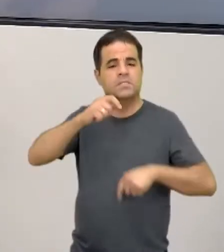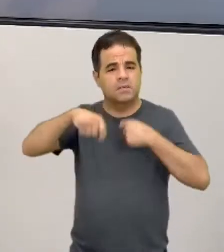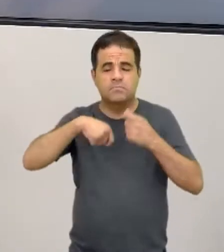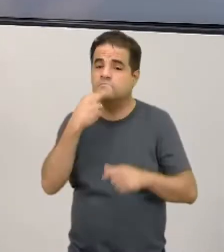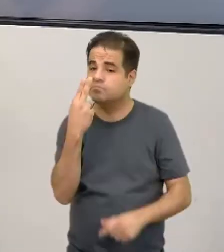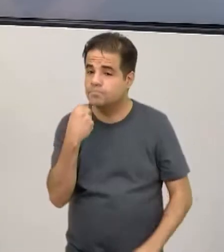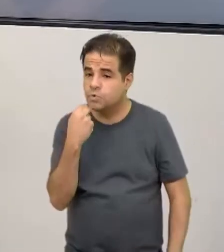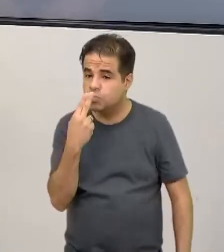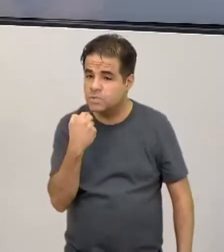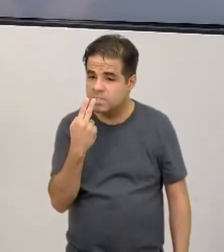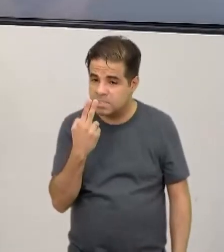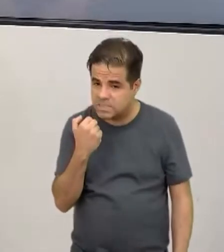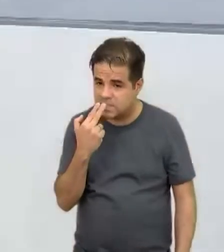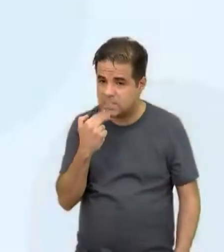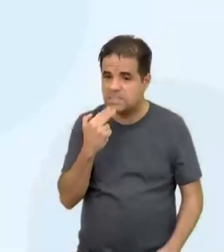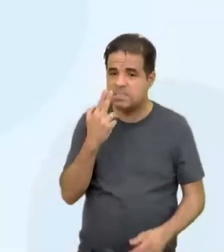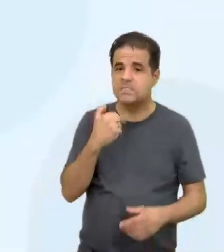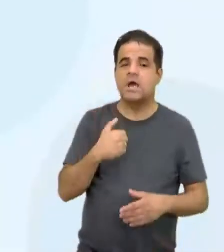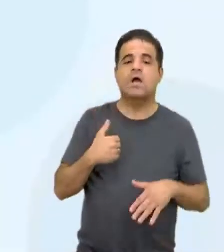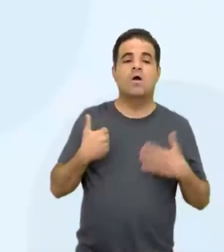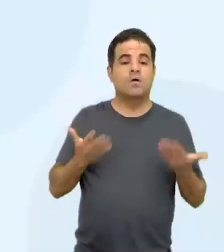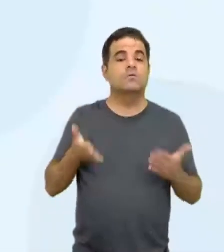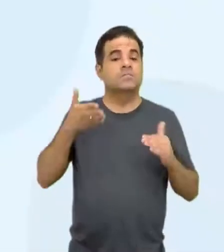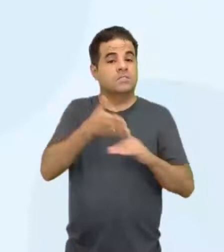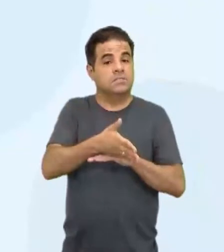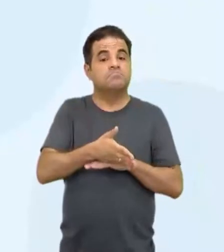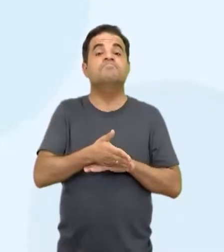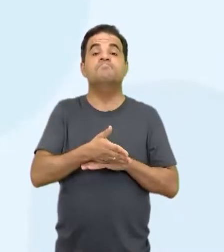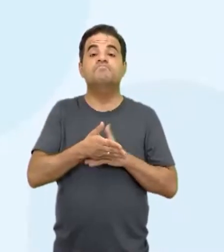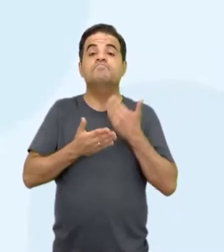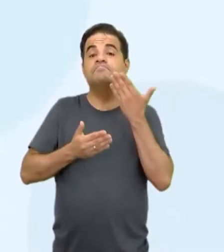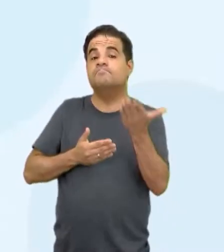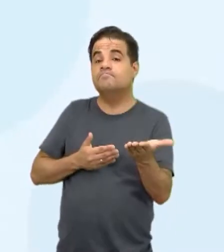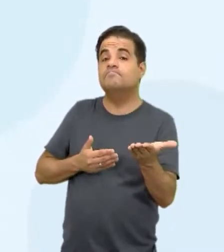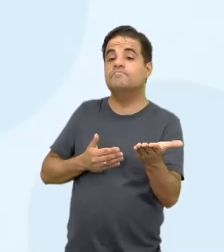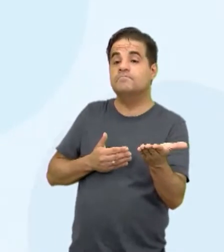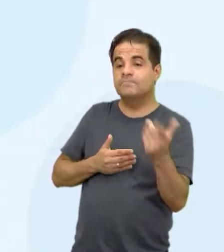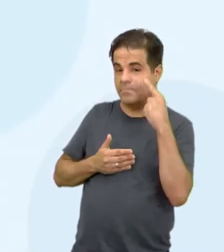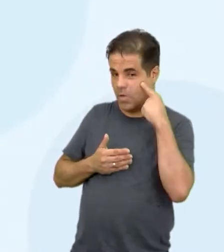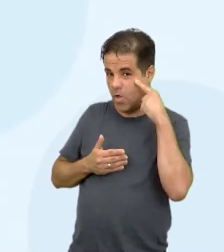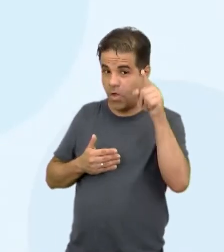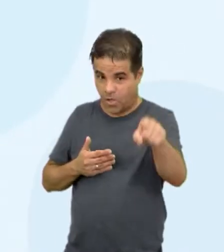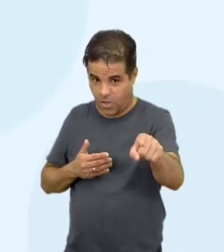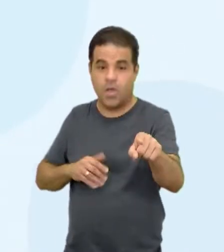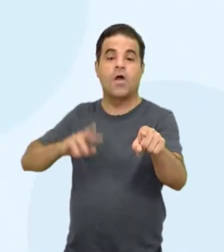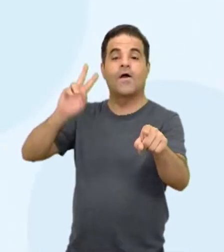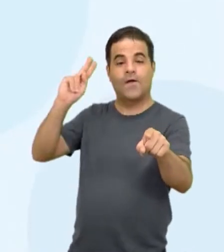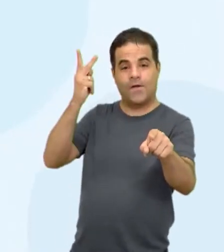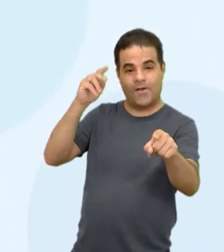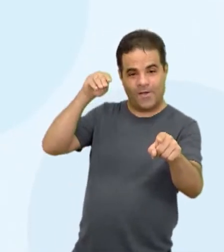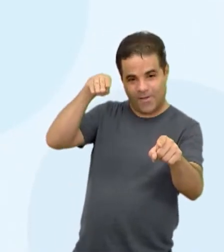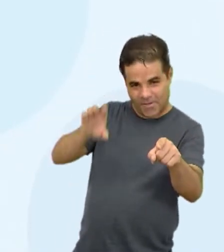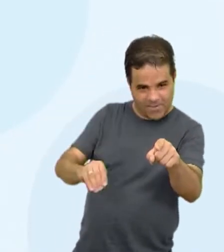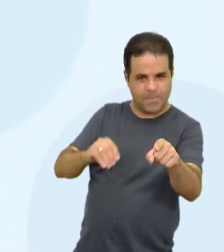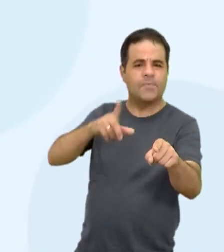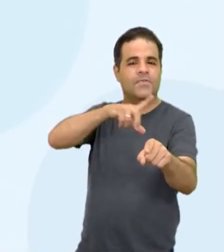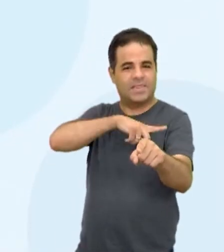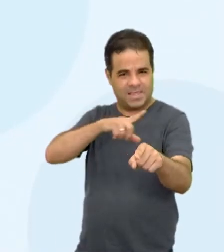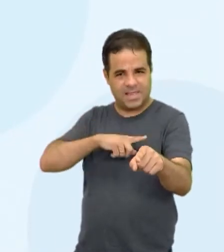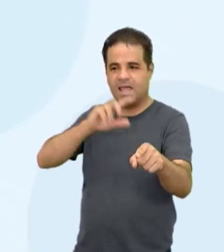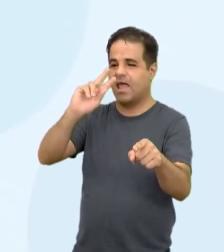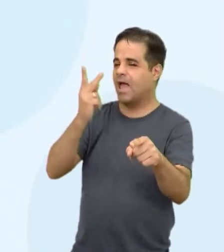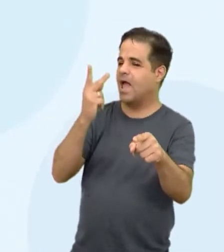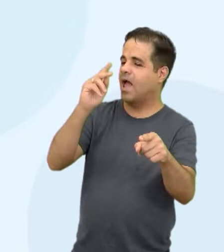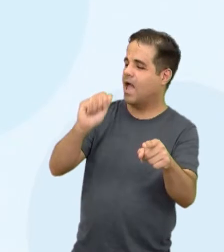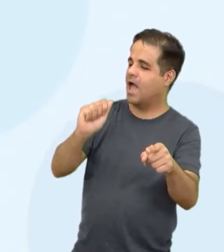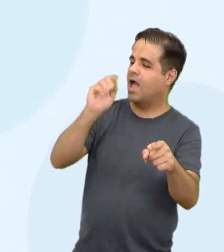nutrição. E aí, a partir daí, a gente entra com um homo. Então, olha só que legal. A gente tem aí o Homo